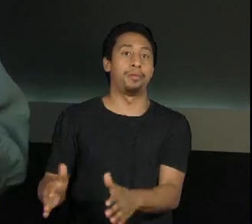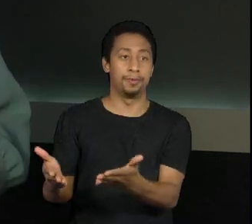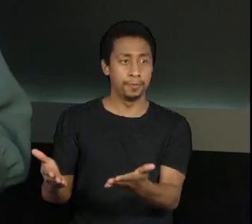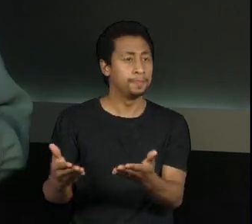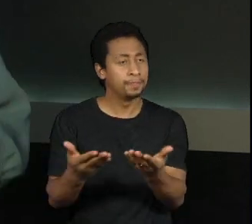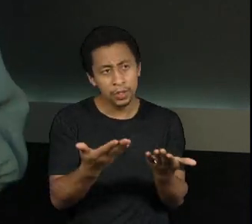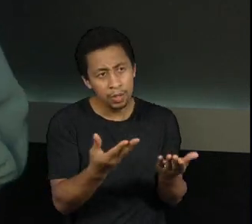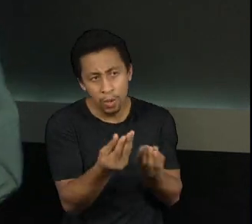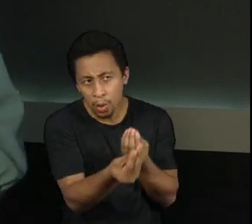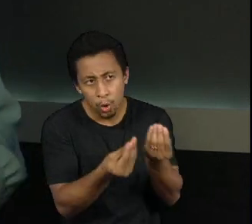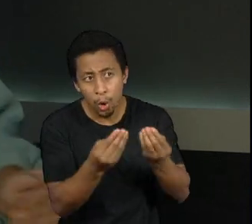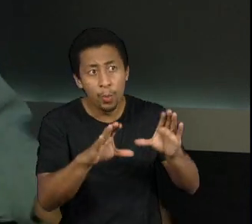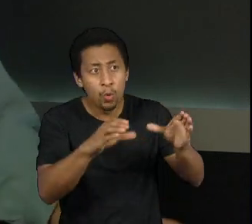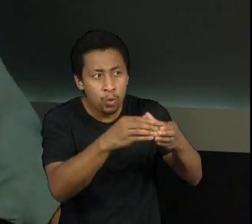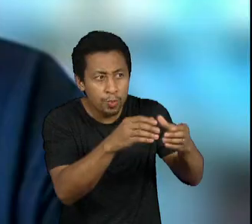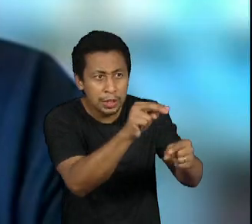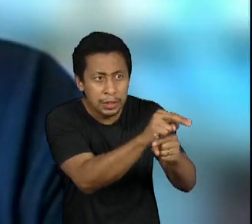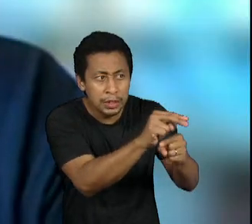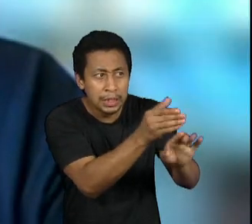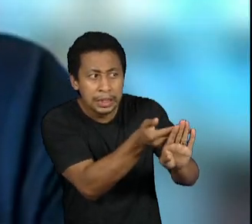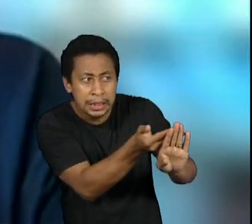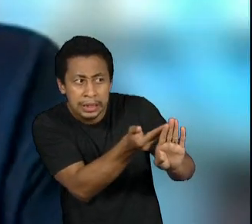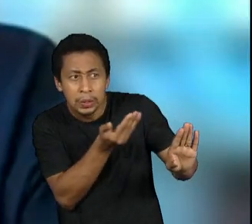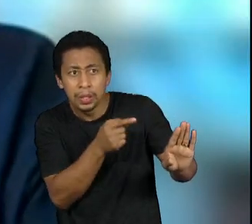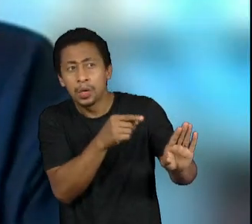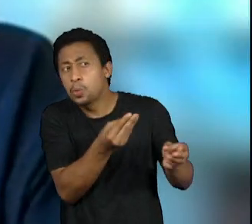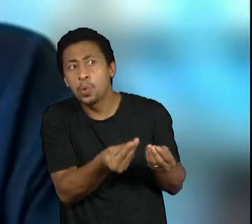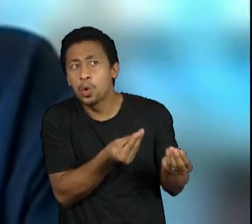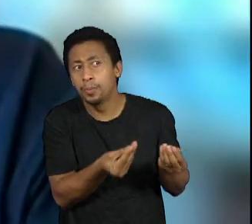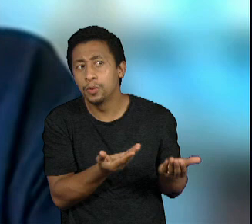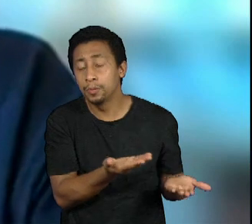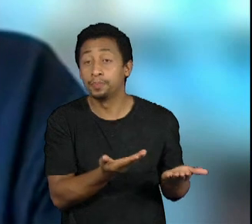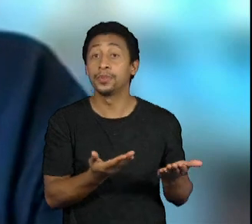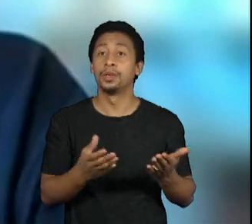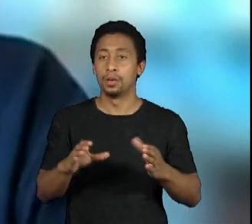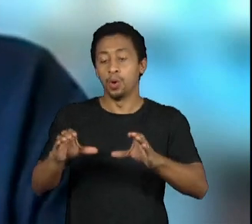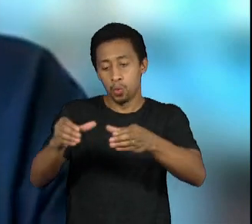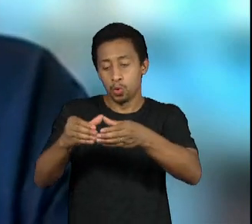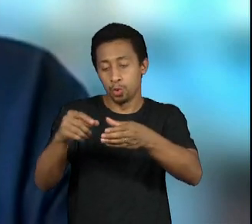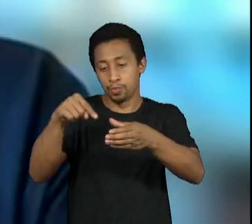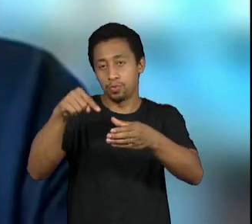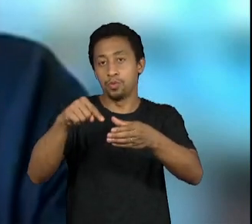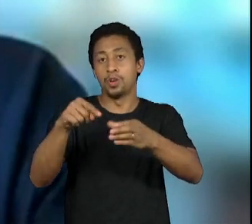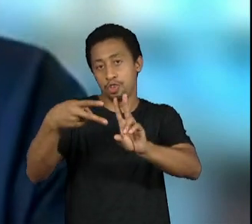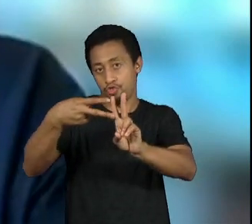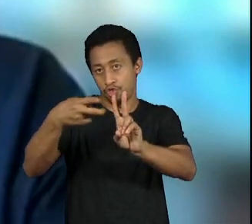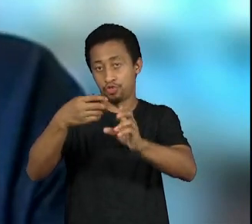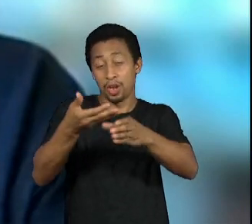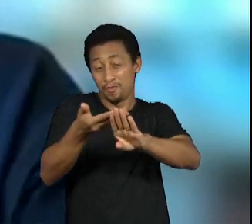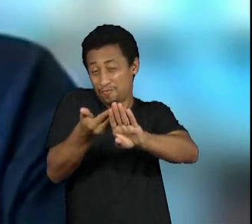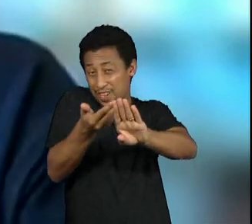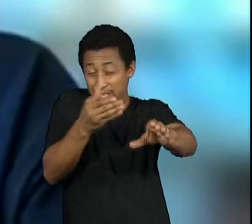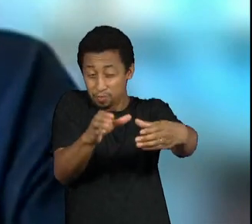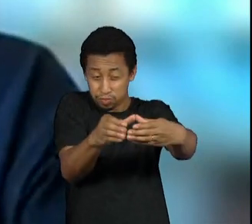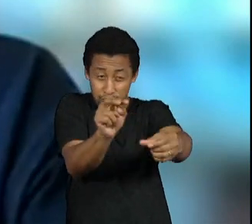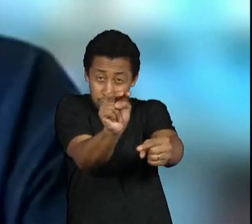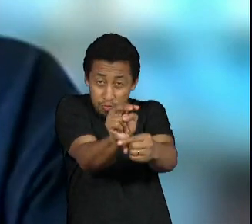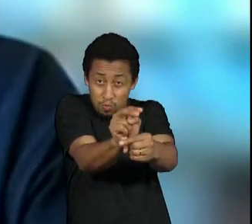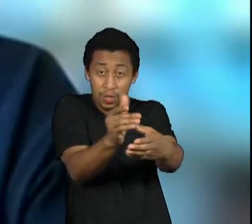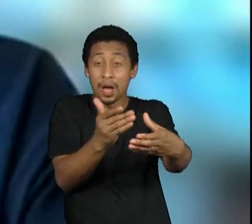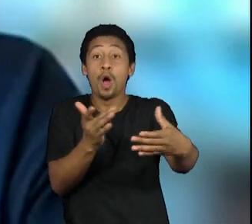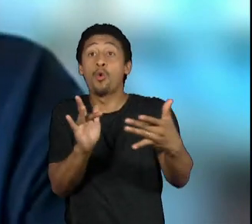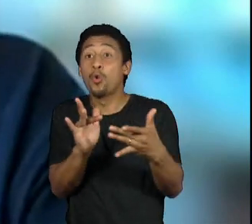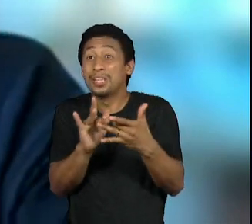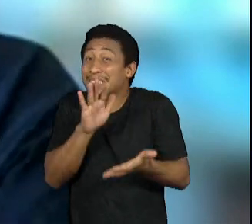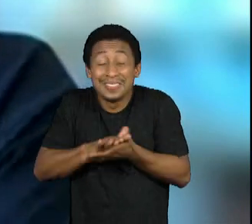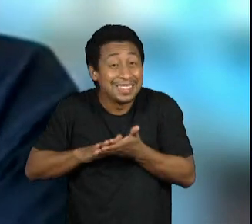dos povos isolados? A gente hoje chama de povos indígenas isolados em respeito à opção dessas